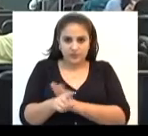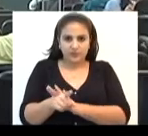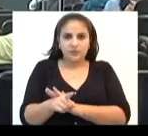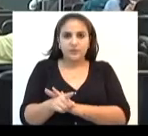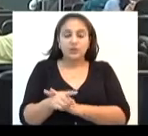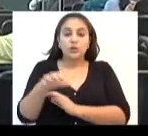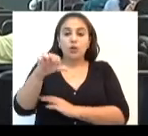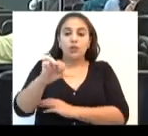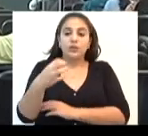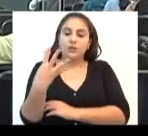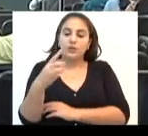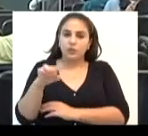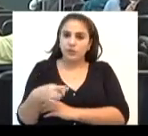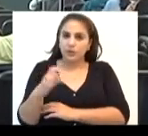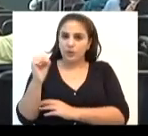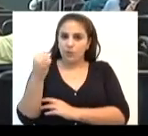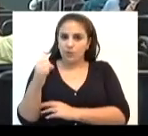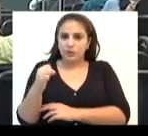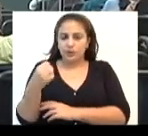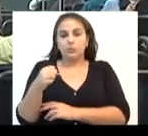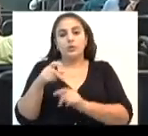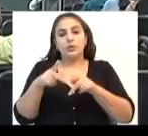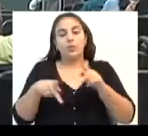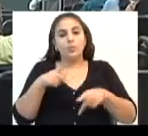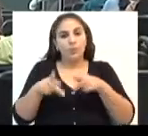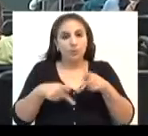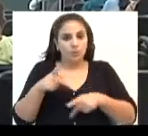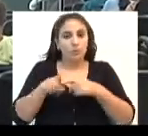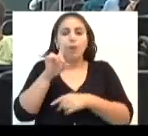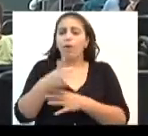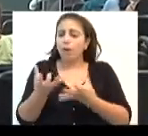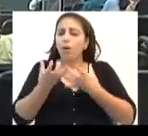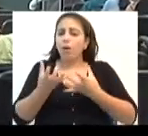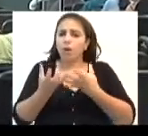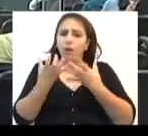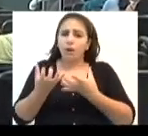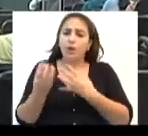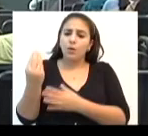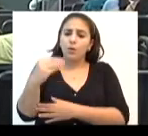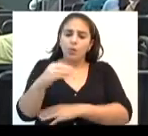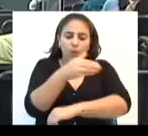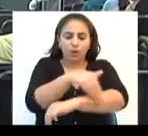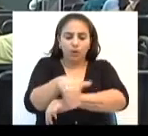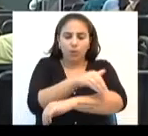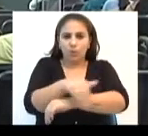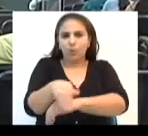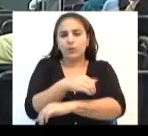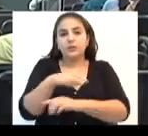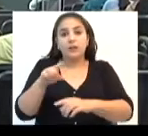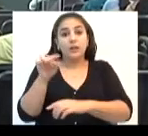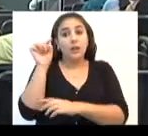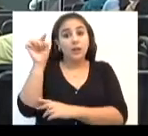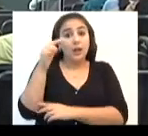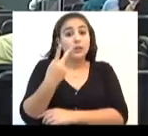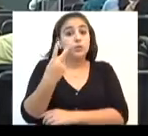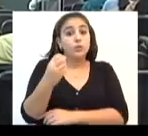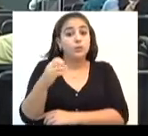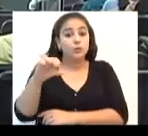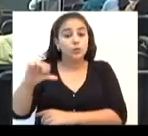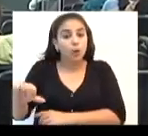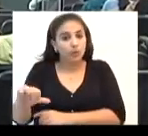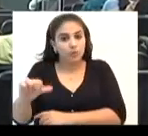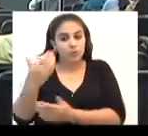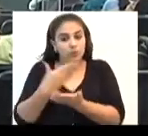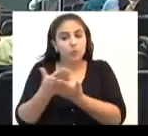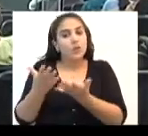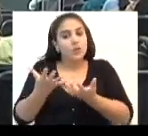onde 94,8% da população queria a implantação da pista preferencial lá em 2009, já